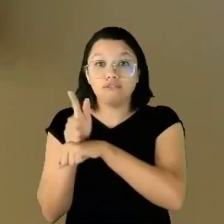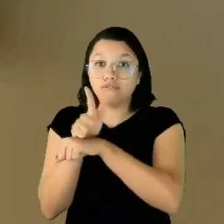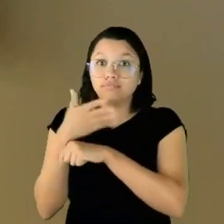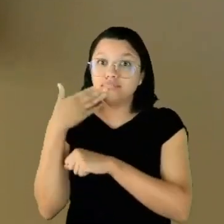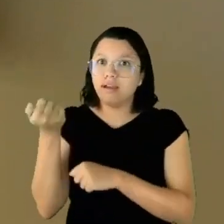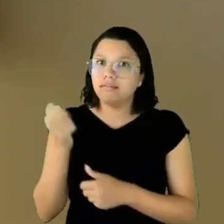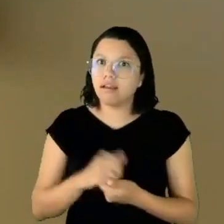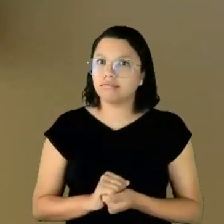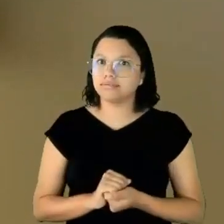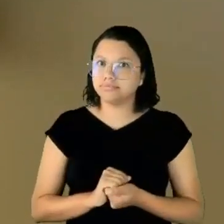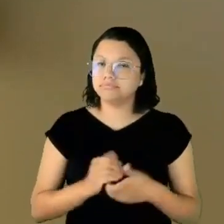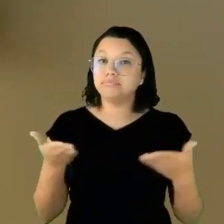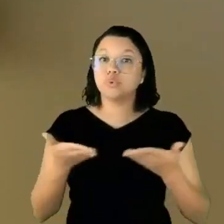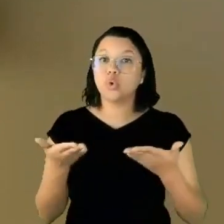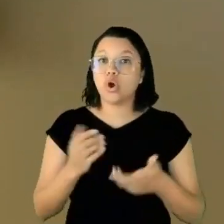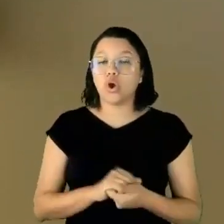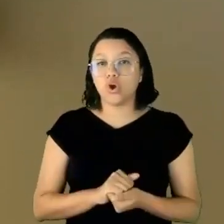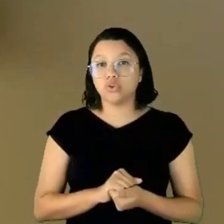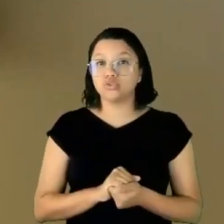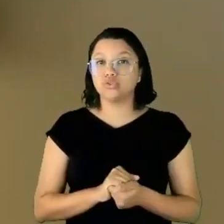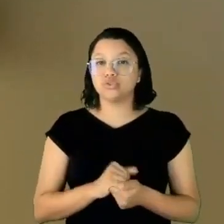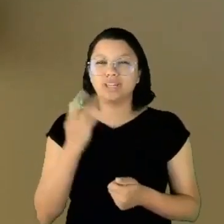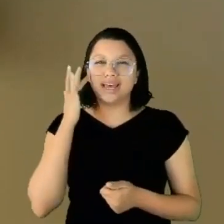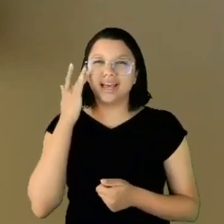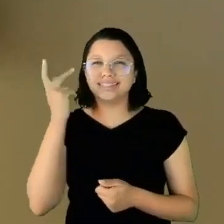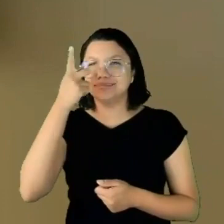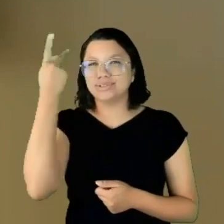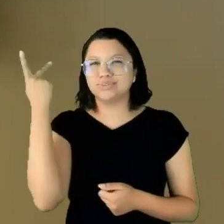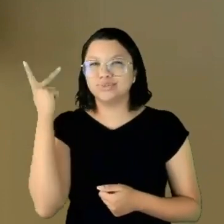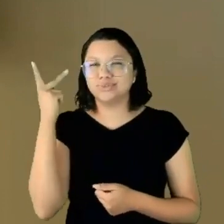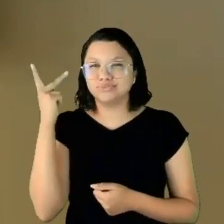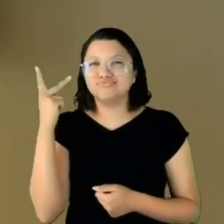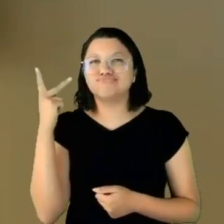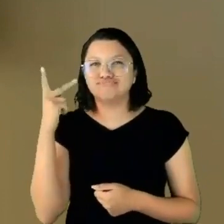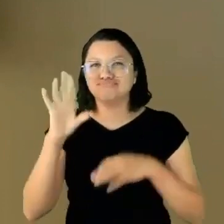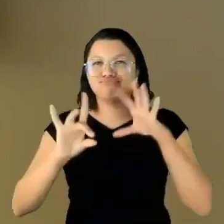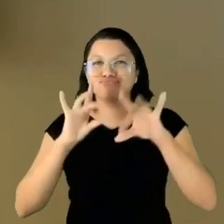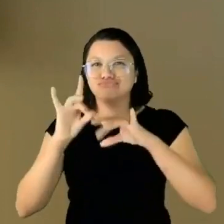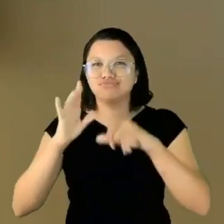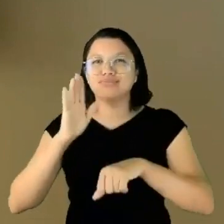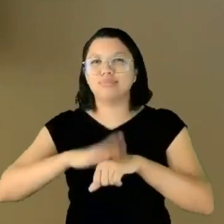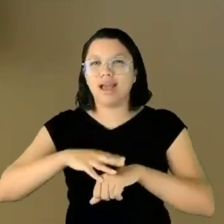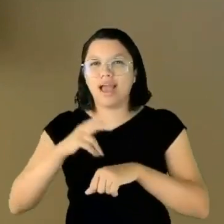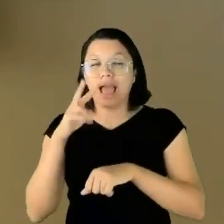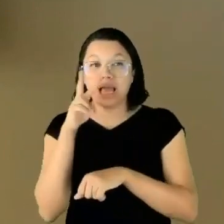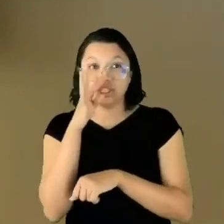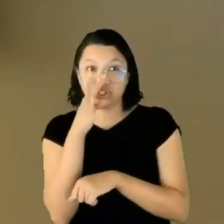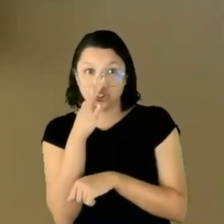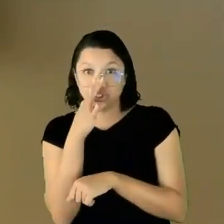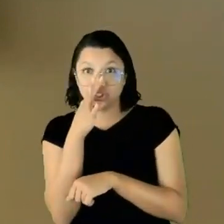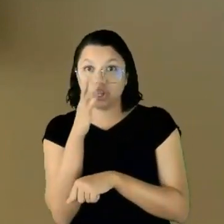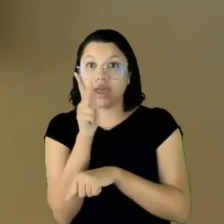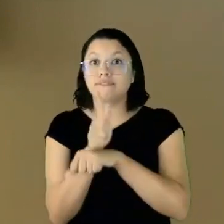vídeo seria talvez bem melhor hoje em dia acho que as pessoas preferem muito assistir aos vídeos